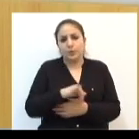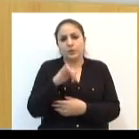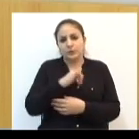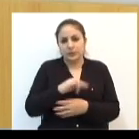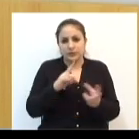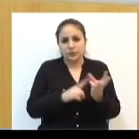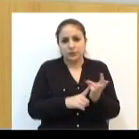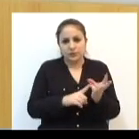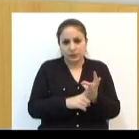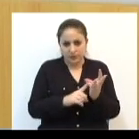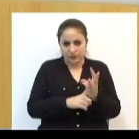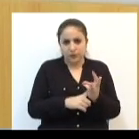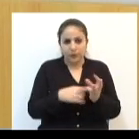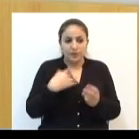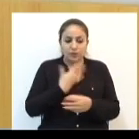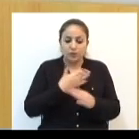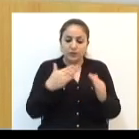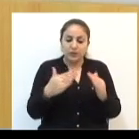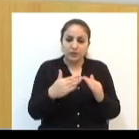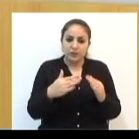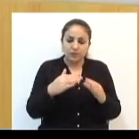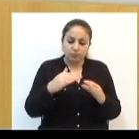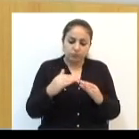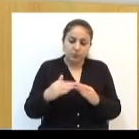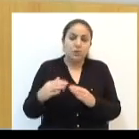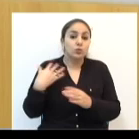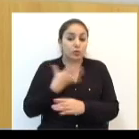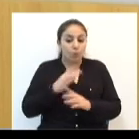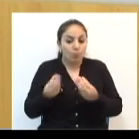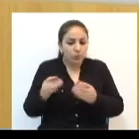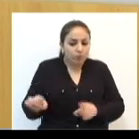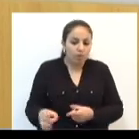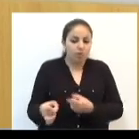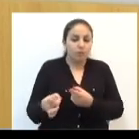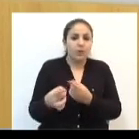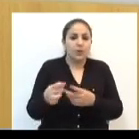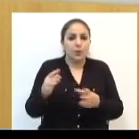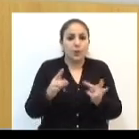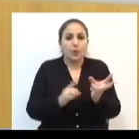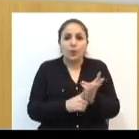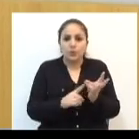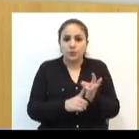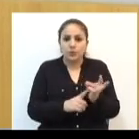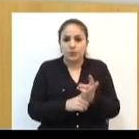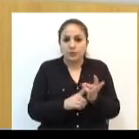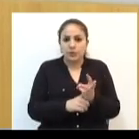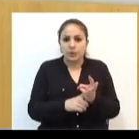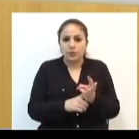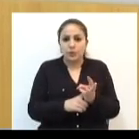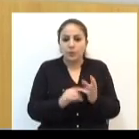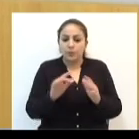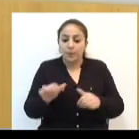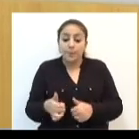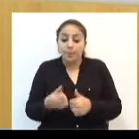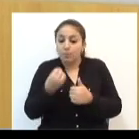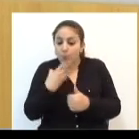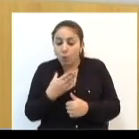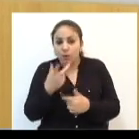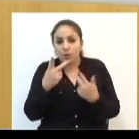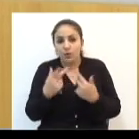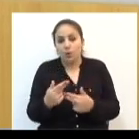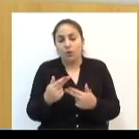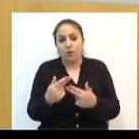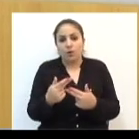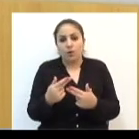para a propriedade. E nós temos muitos desafios para fazer o trigo se tornar, quem sabe, algo tão rentável quanto a soja. Muito